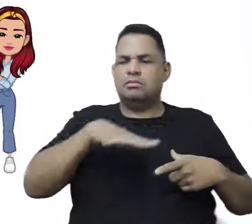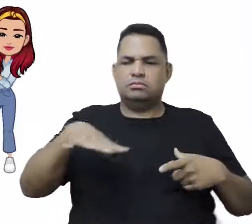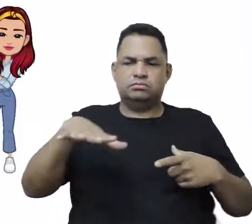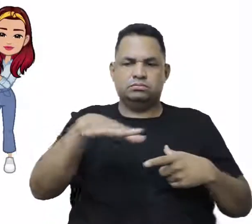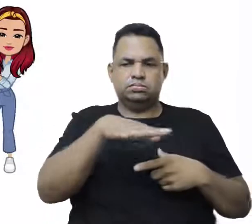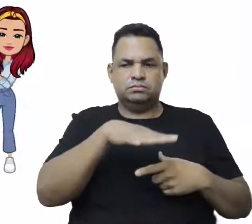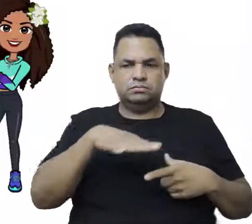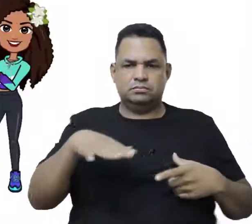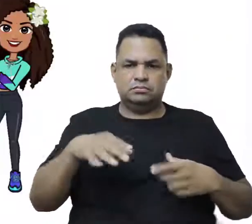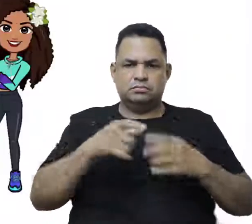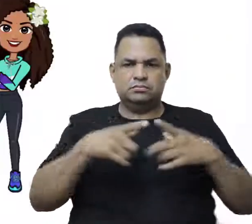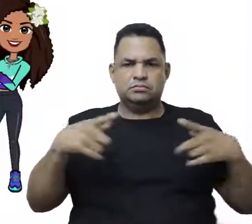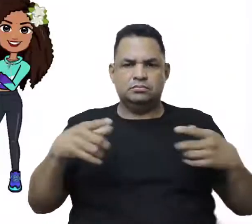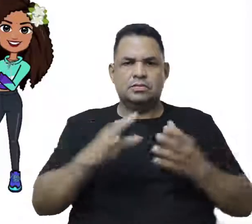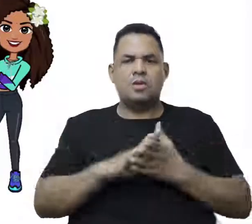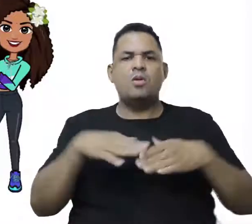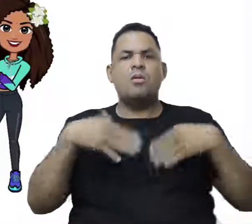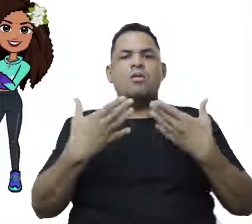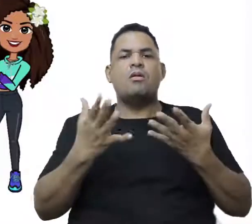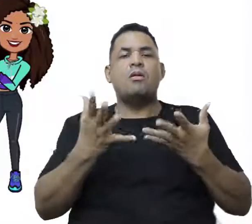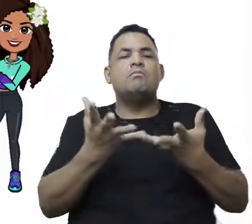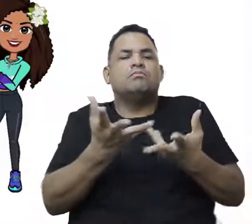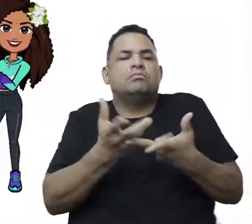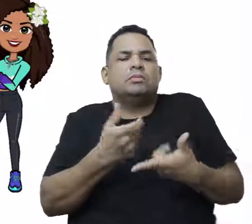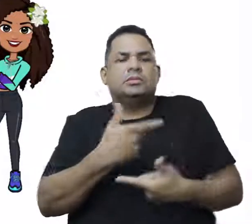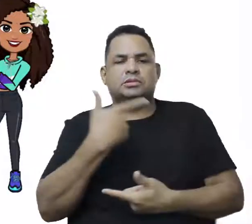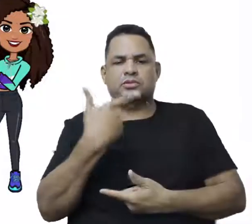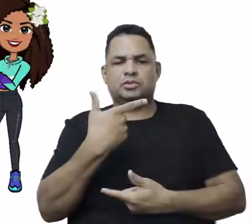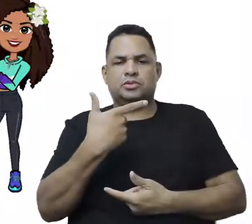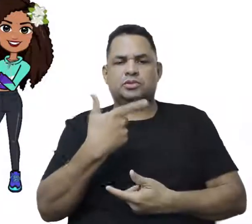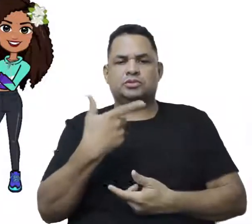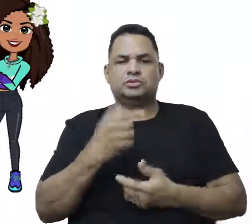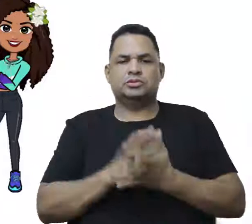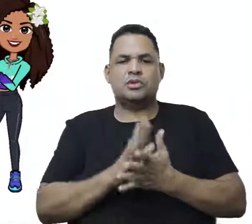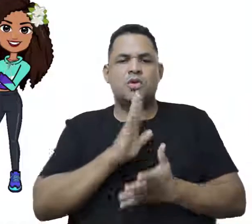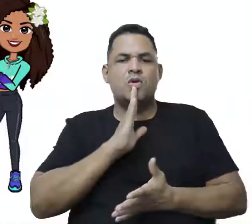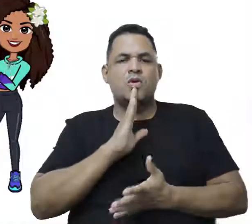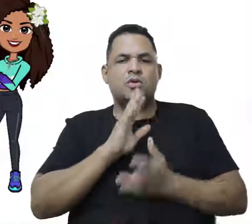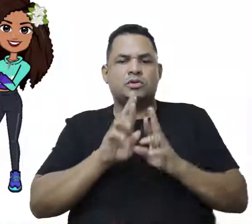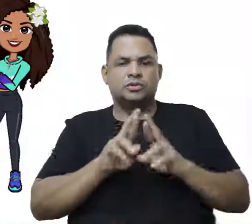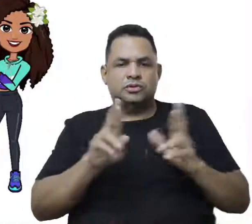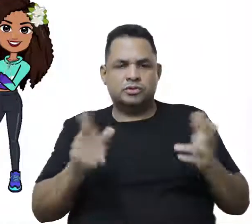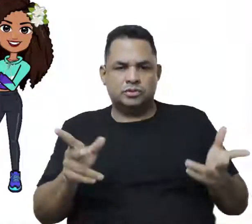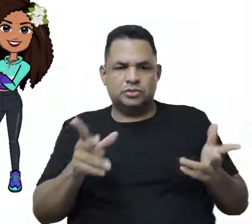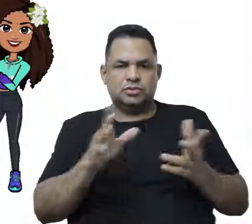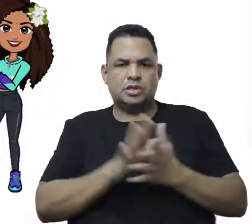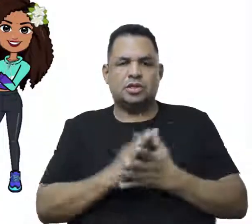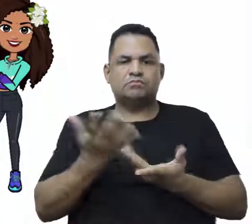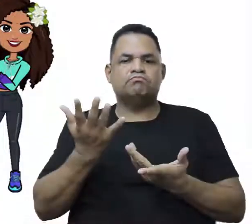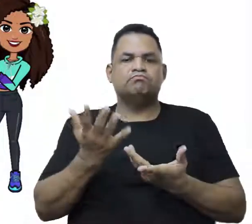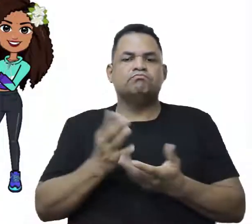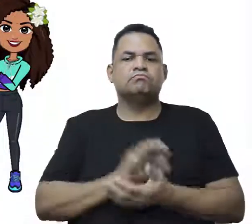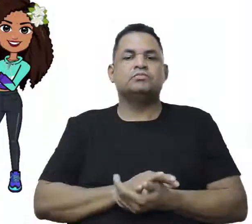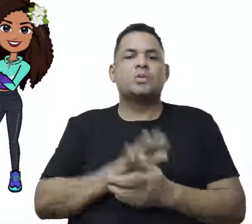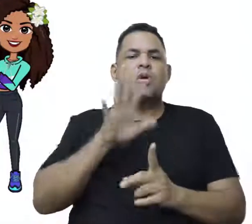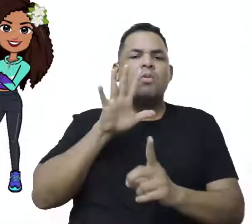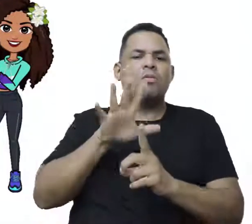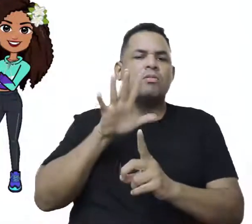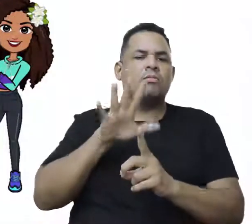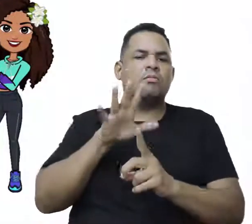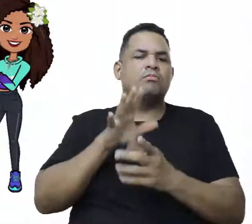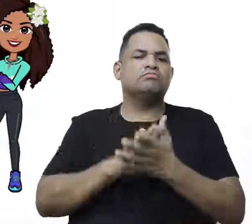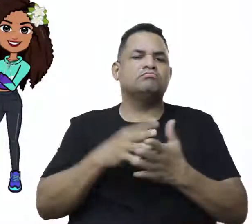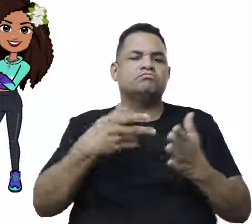nossa vida. Qual que é a habilidade 2, professora Iris? Será conhecer e diferenciar